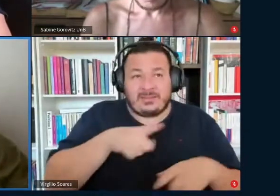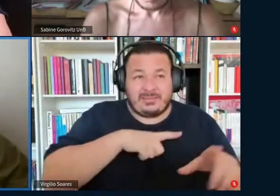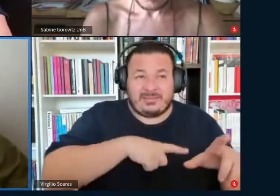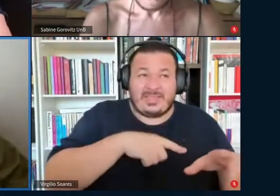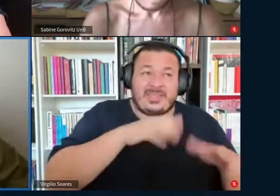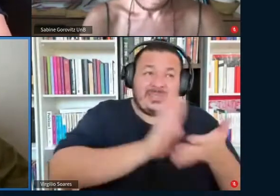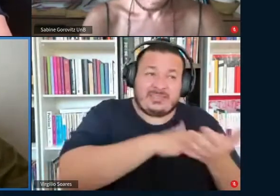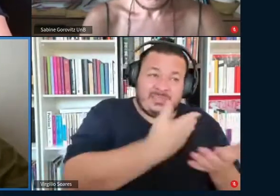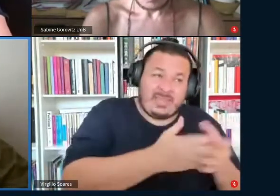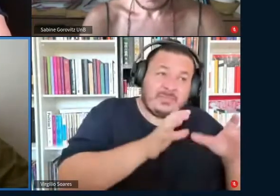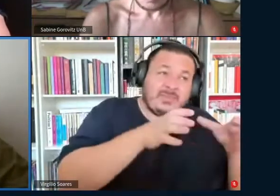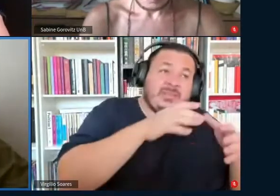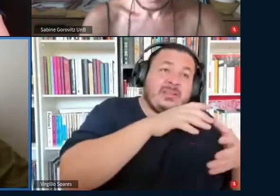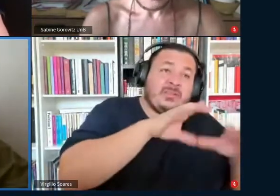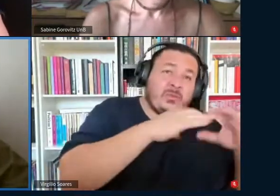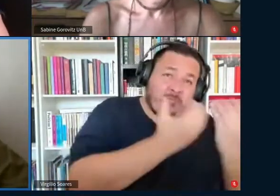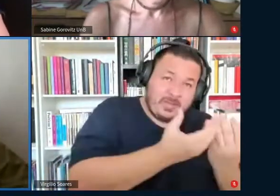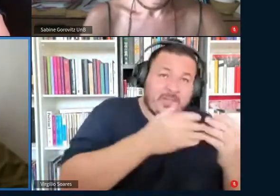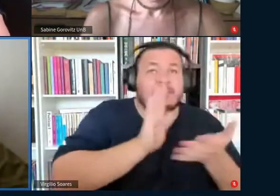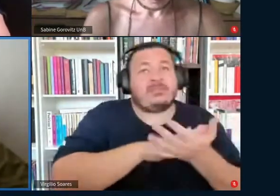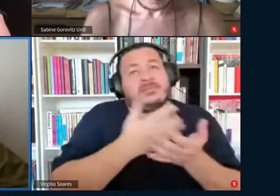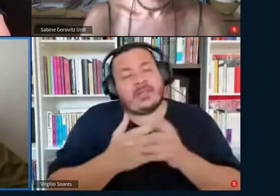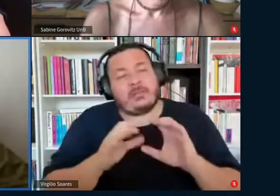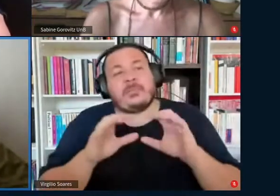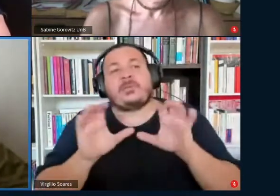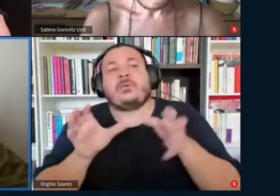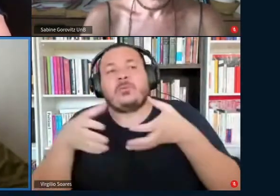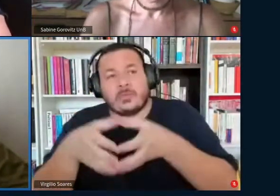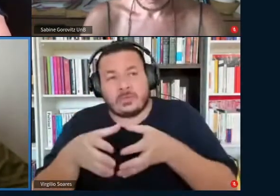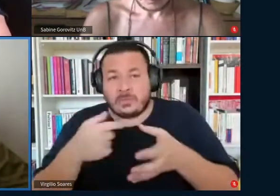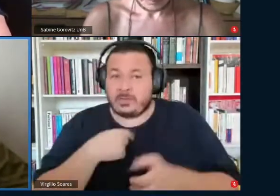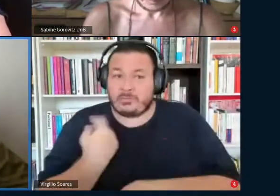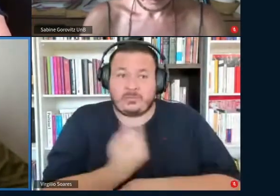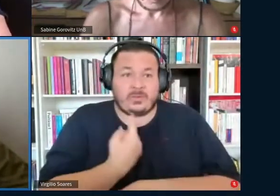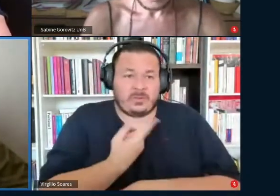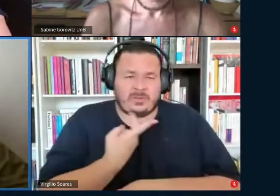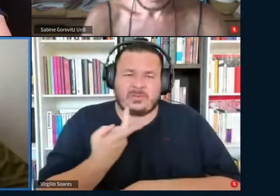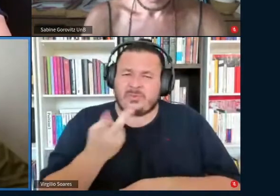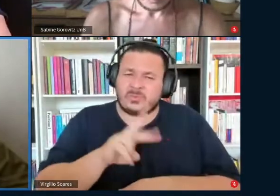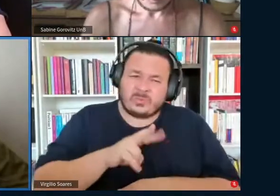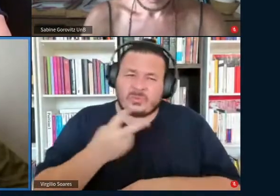conferências comunitários, nós somos intérpretes de conferências comunitárias, então eu acho